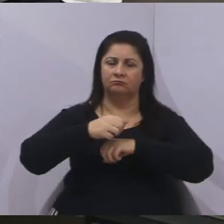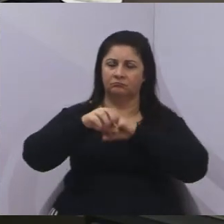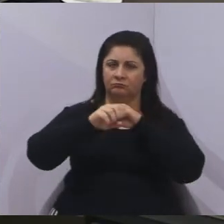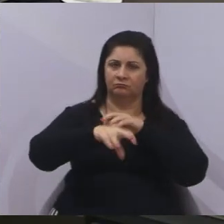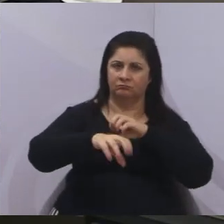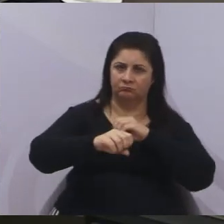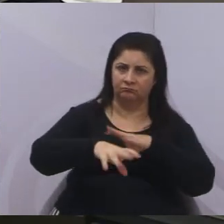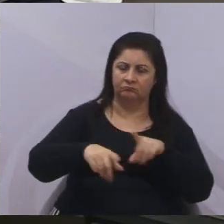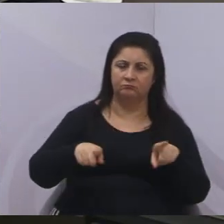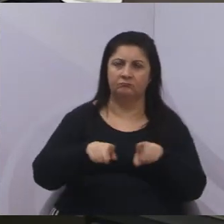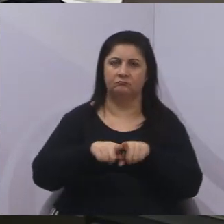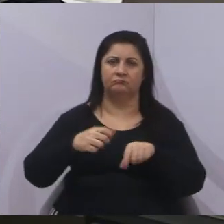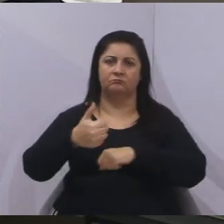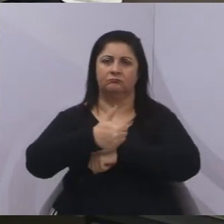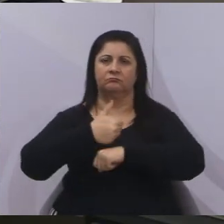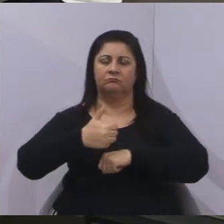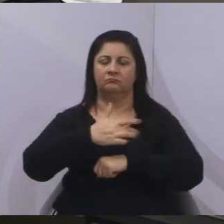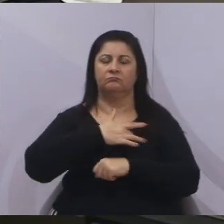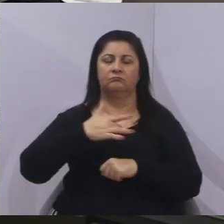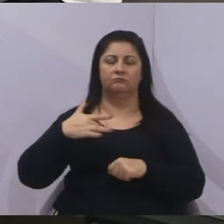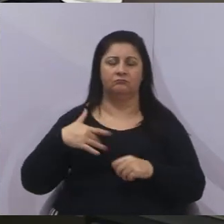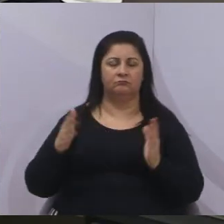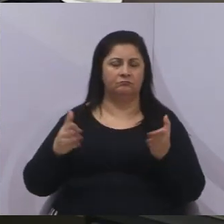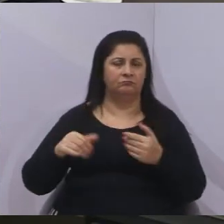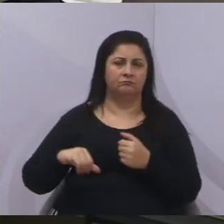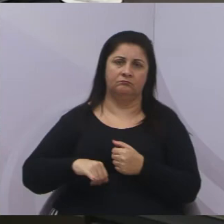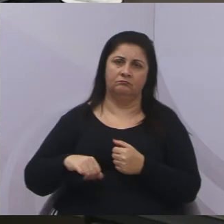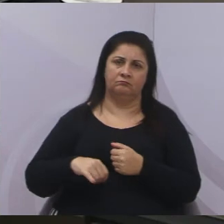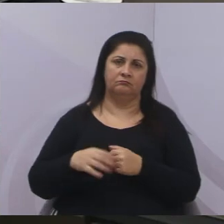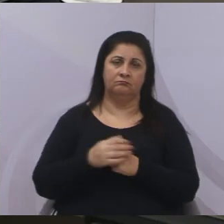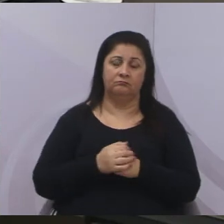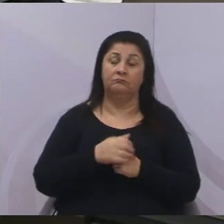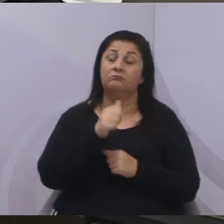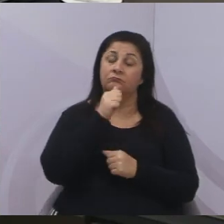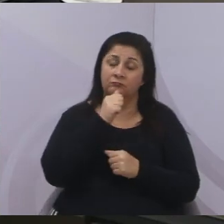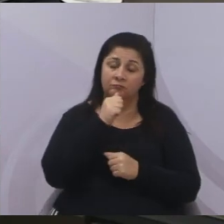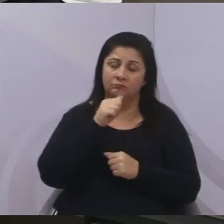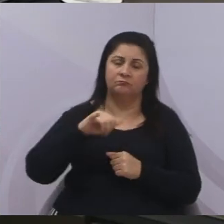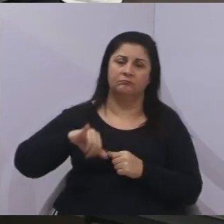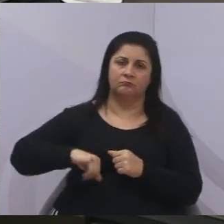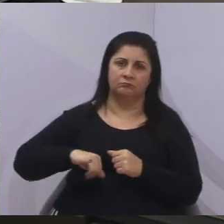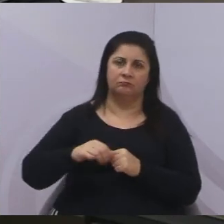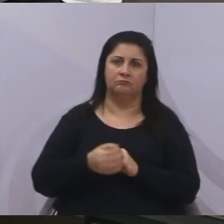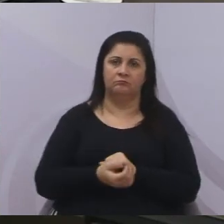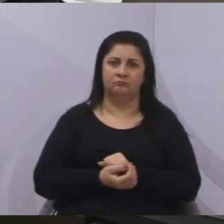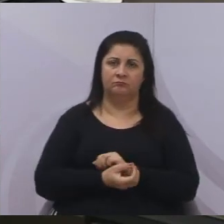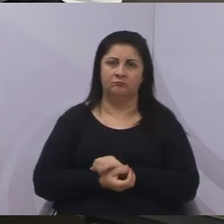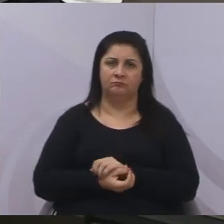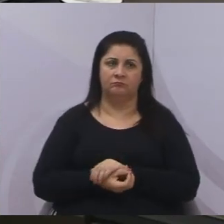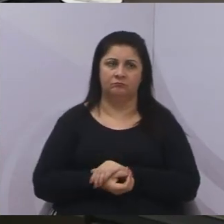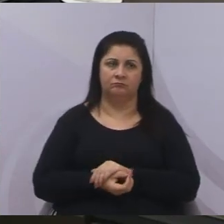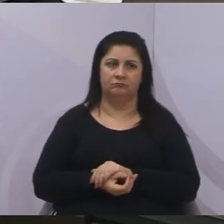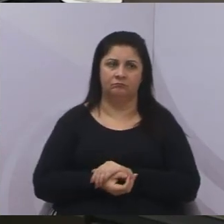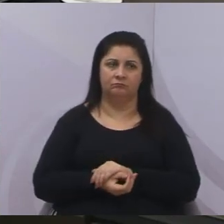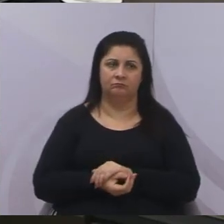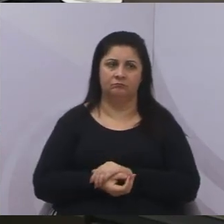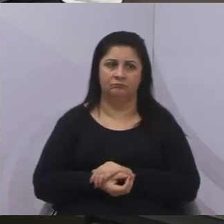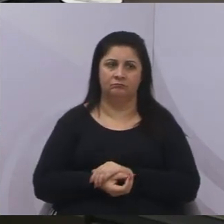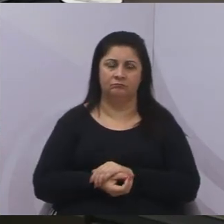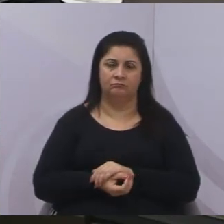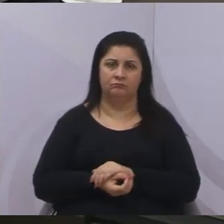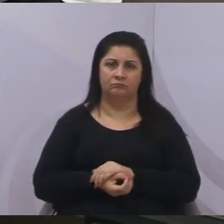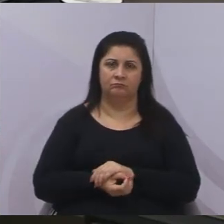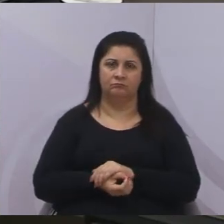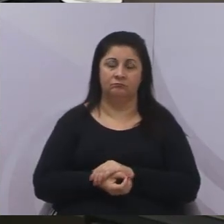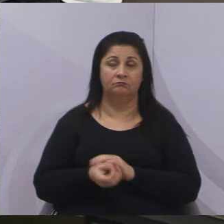os profissionais da saúde sofreram, e ainda estão sofrendo. Quando eu